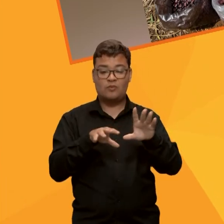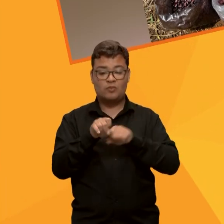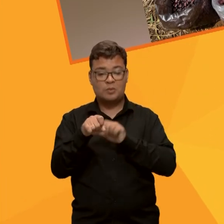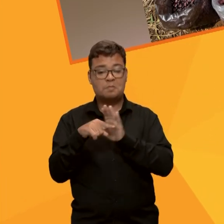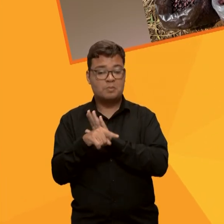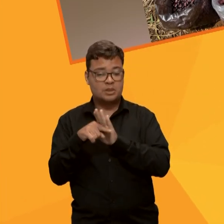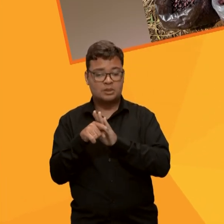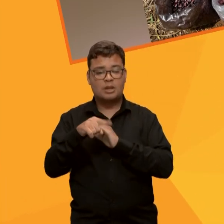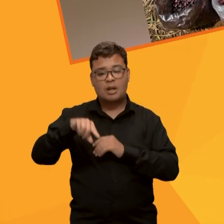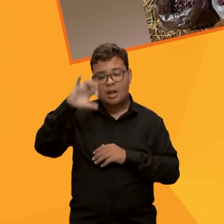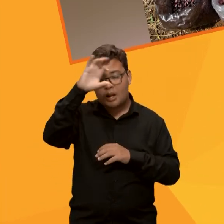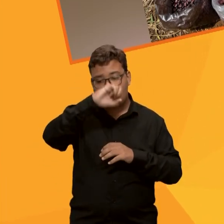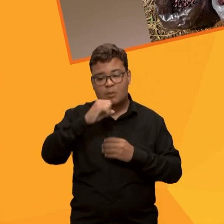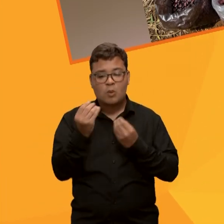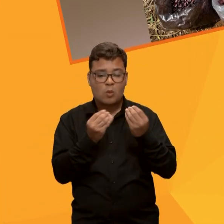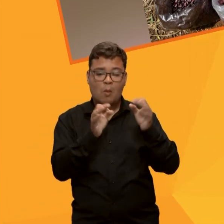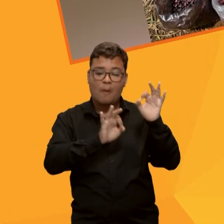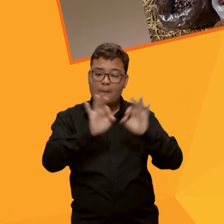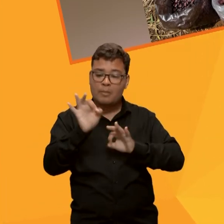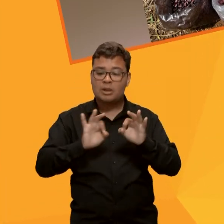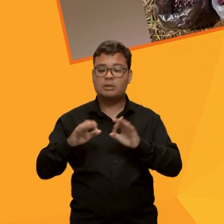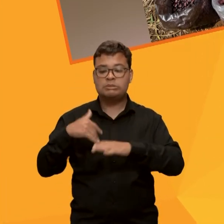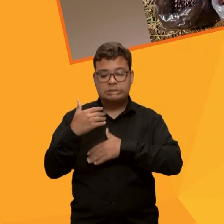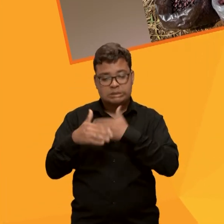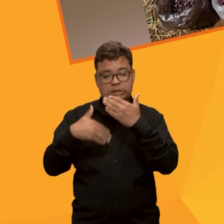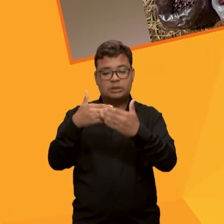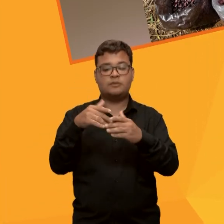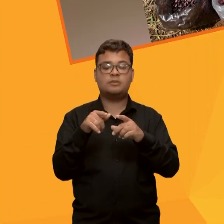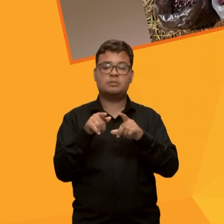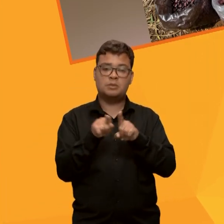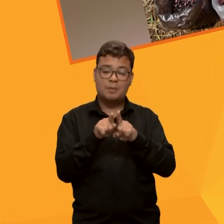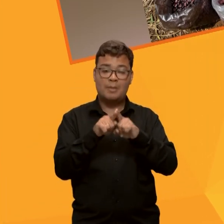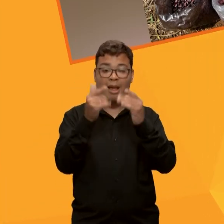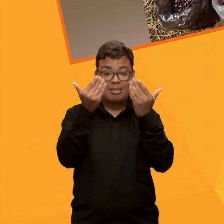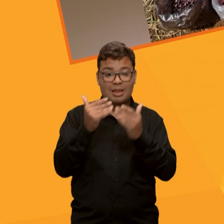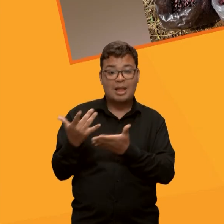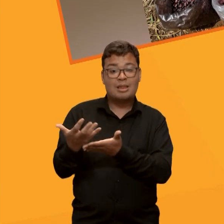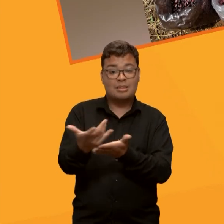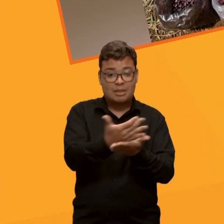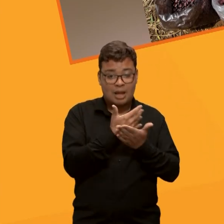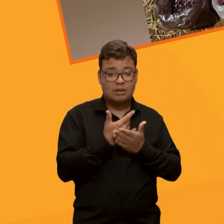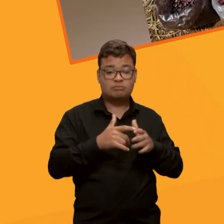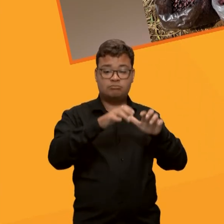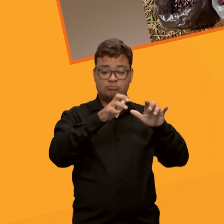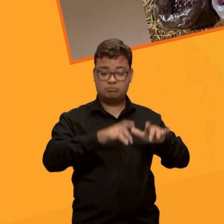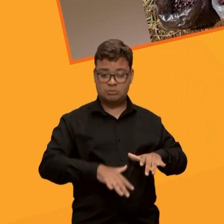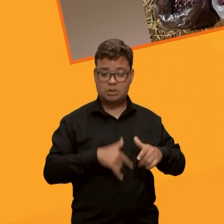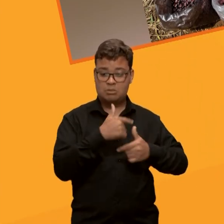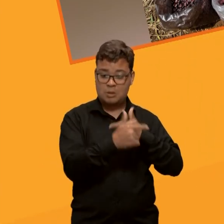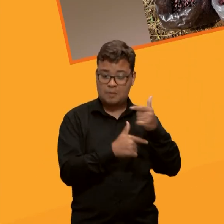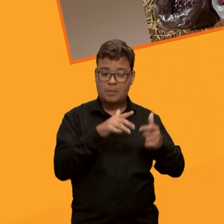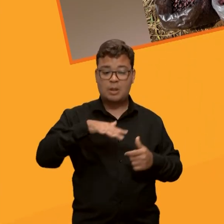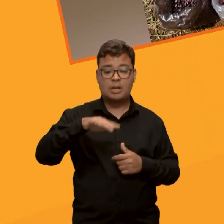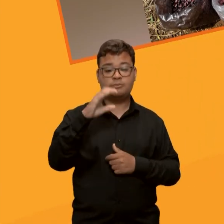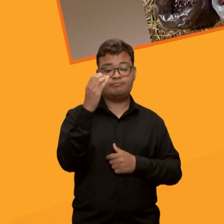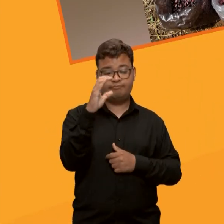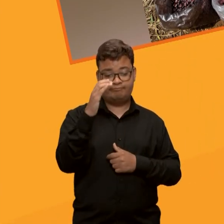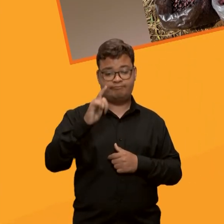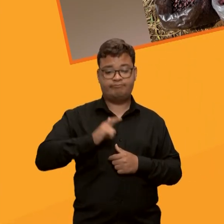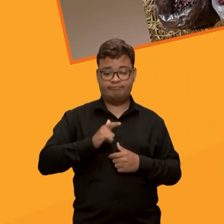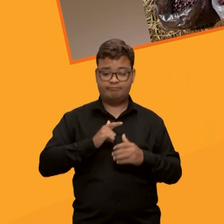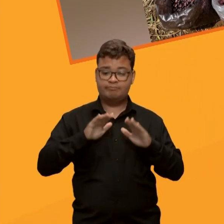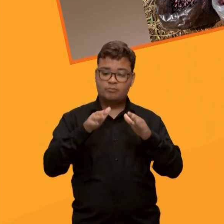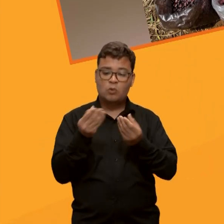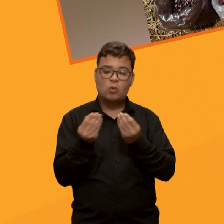aprendem como planejar, desenvolver, analisar dados e escrever trabalhos científicos que abordem o